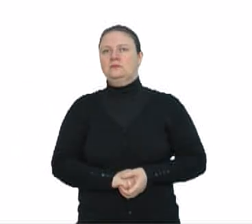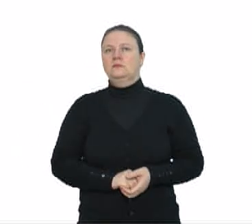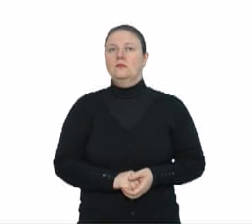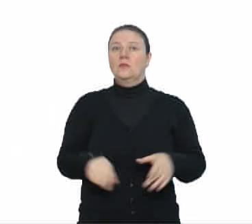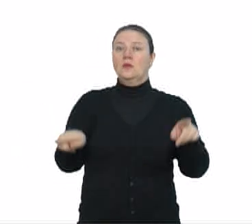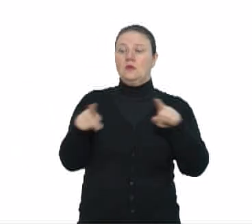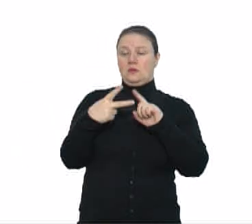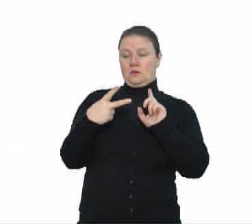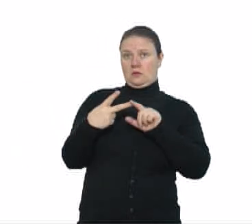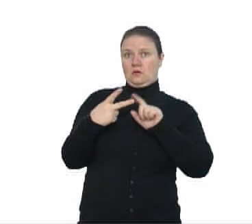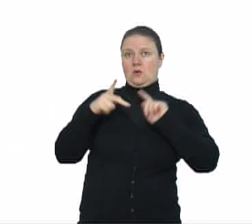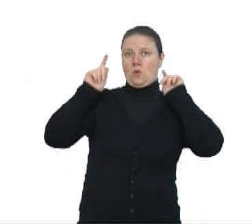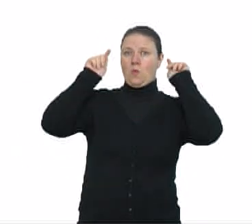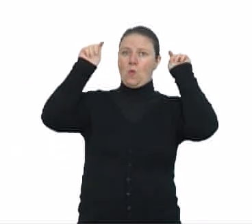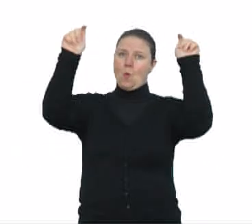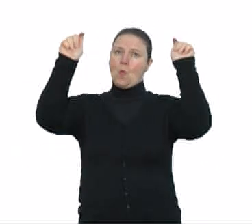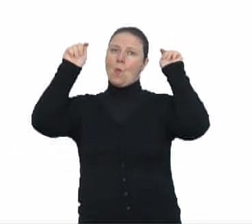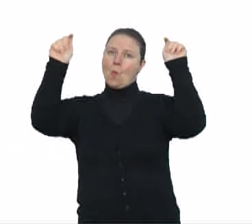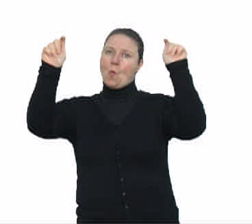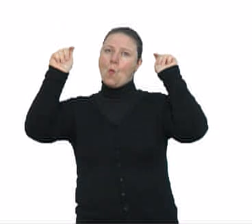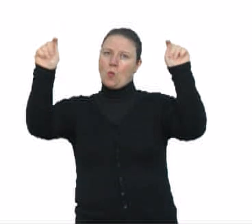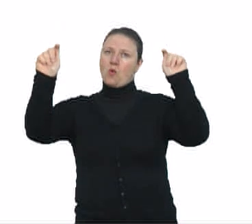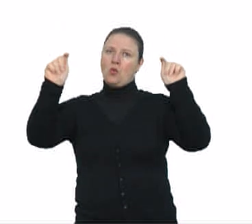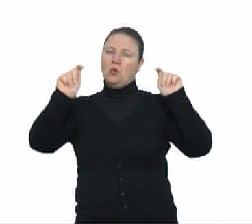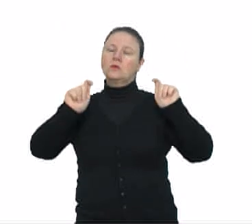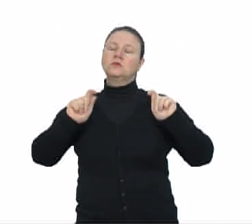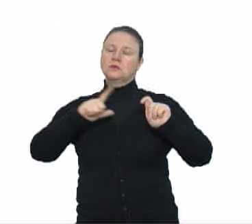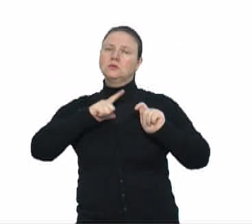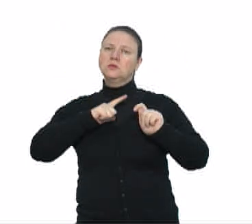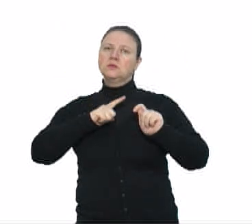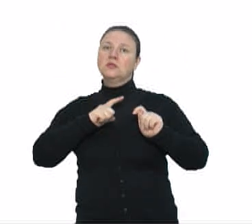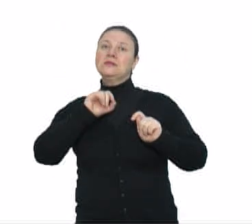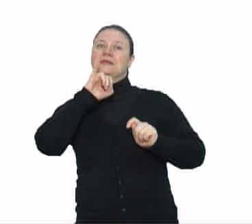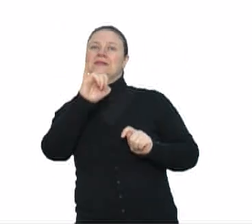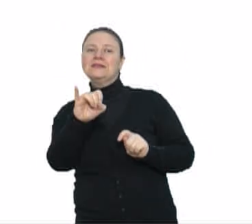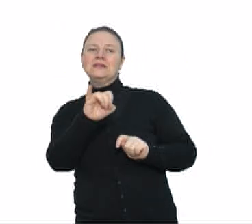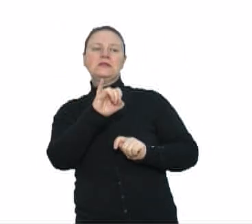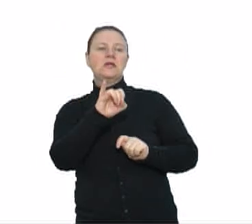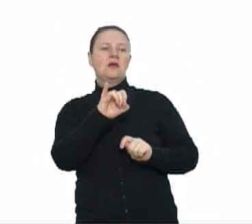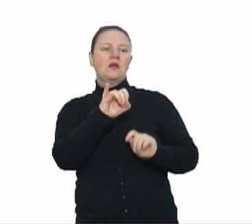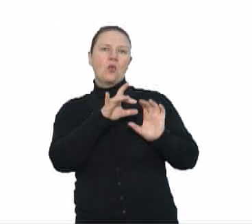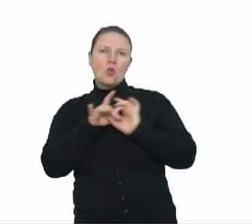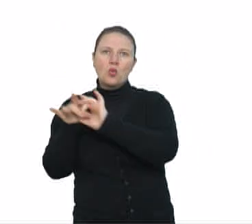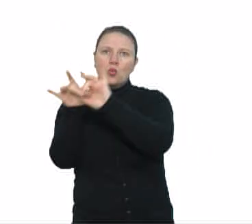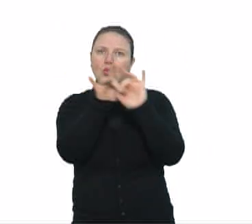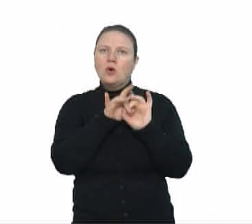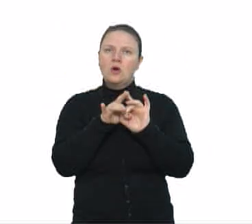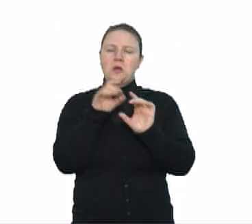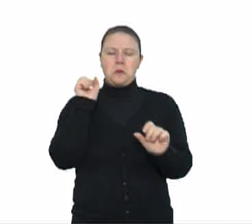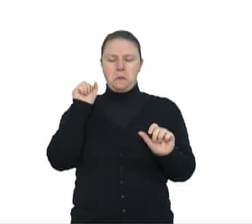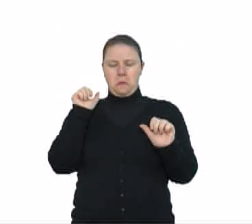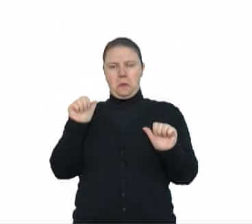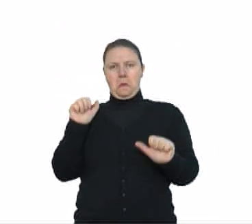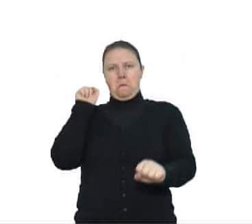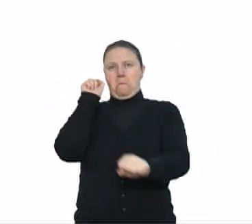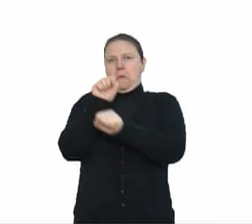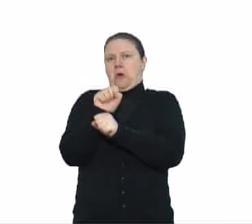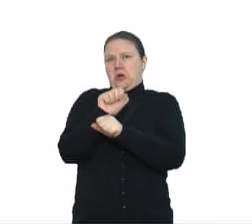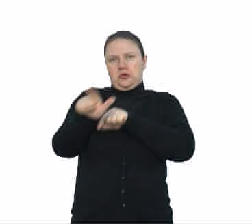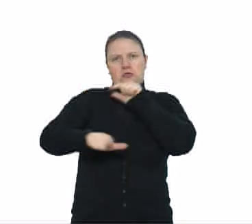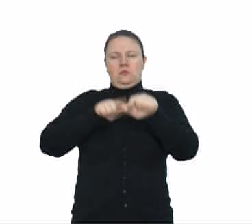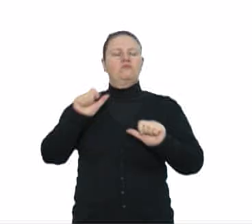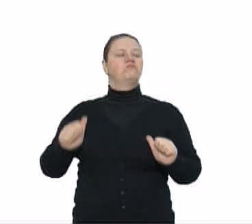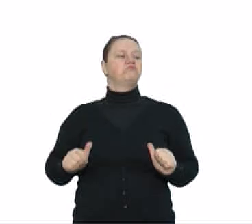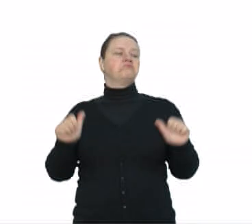greve. Muitos trabalhadores então vão acreditar que se eles se unirem e não trabalhassem, isso forçaria os patrões a